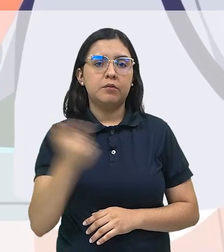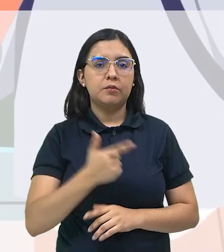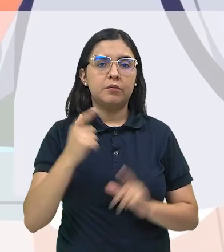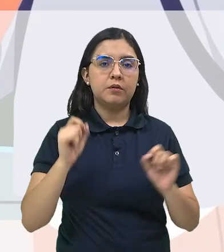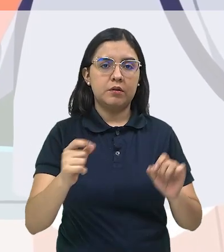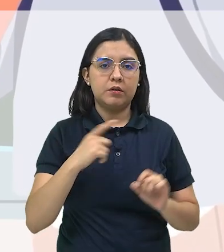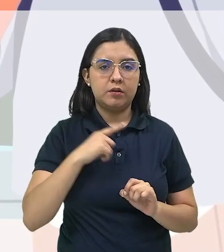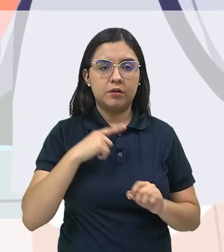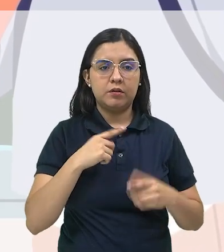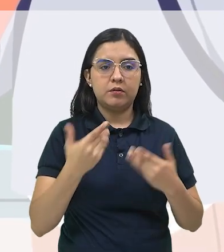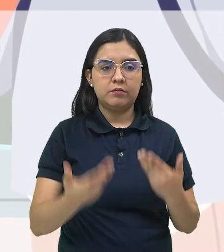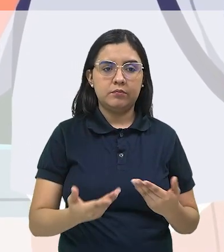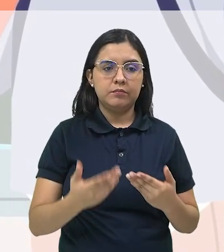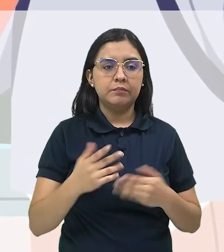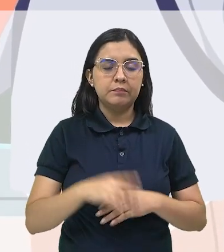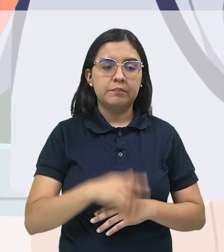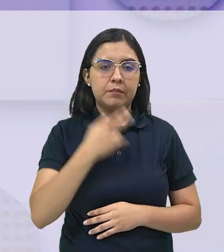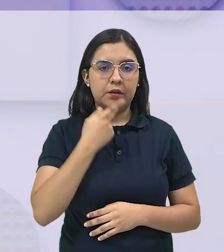1000 palavras.